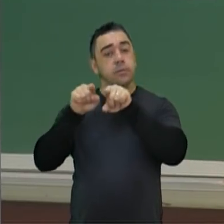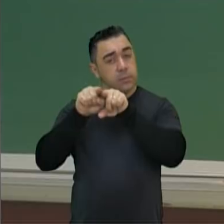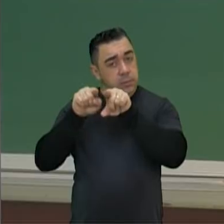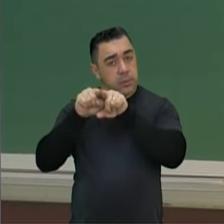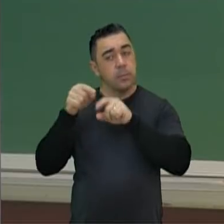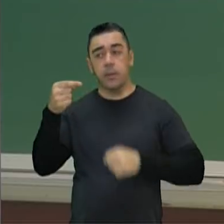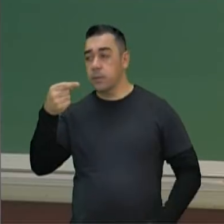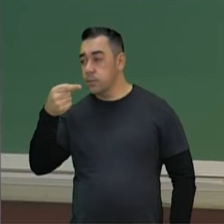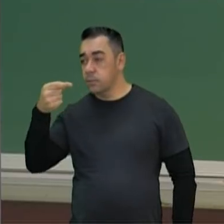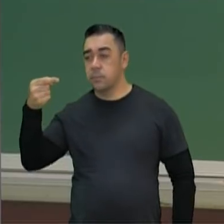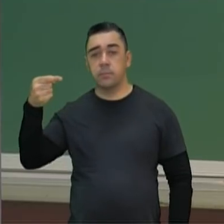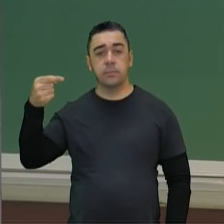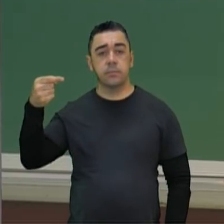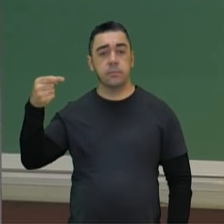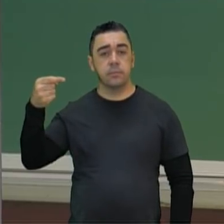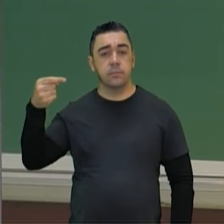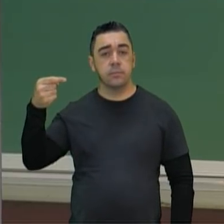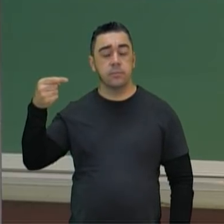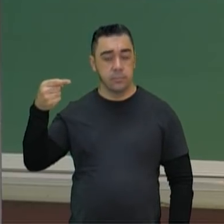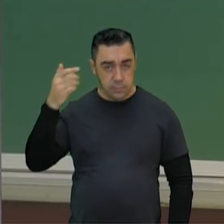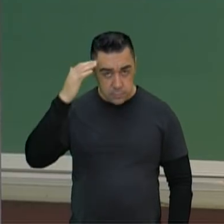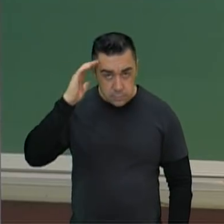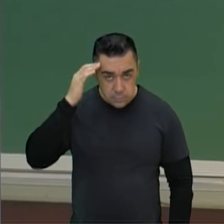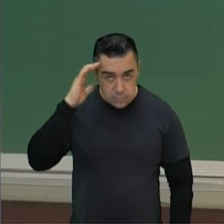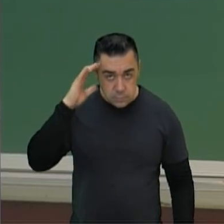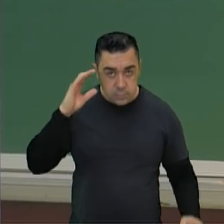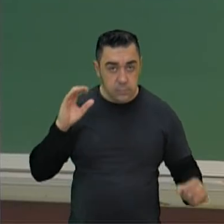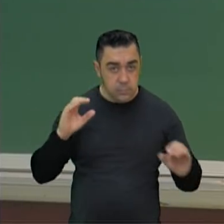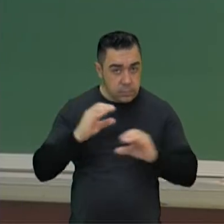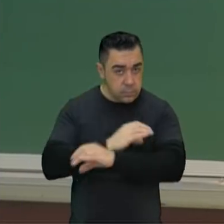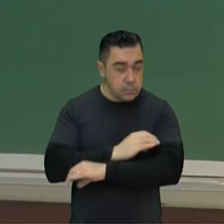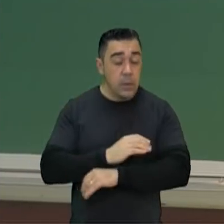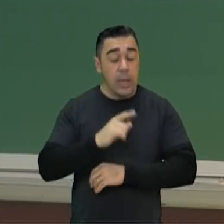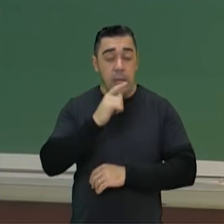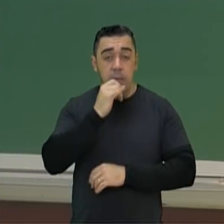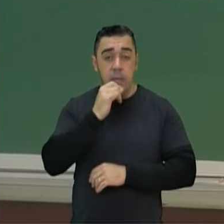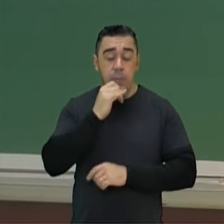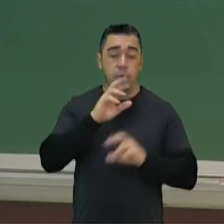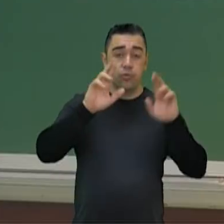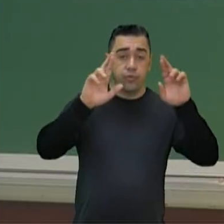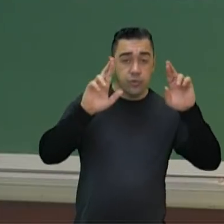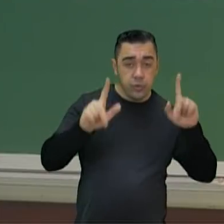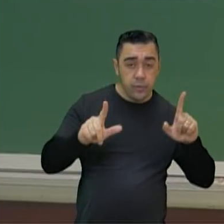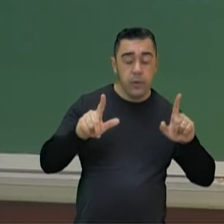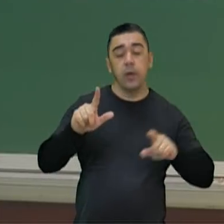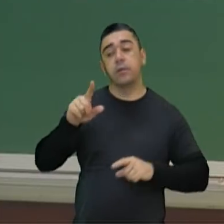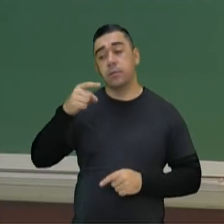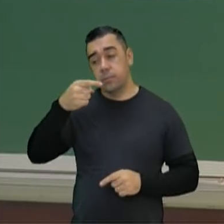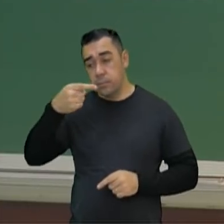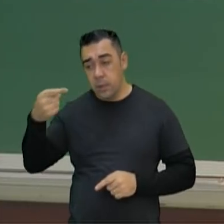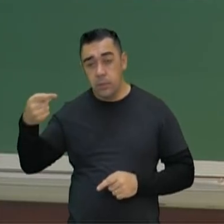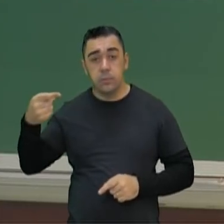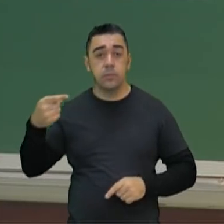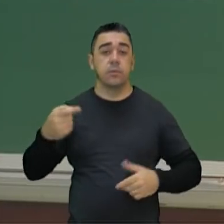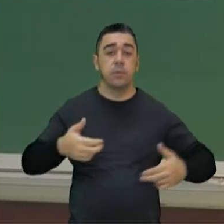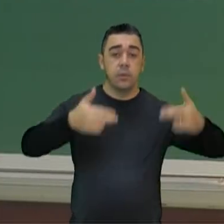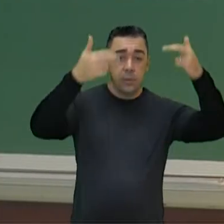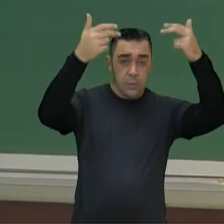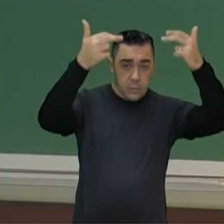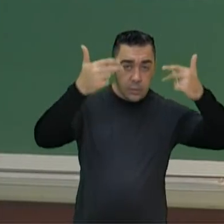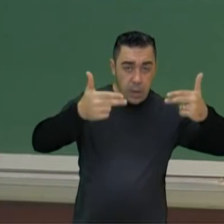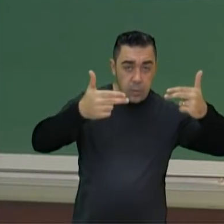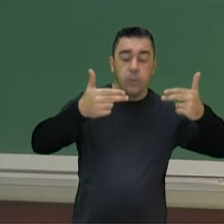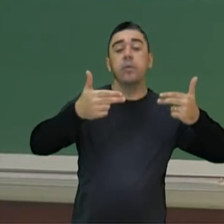sinal positivo, ele vai ser negativo. Sinais diferentes, sinal de menos.